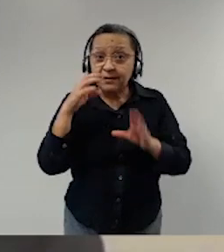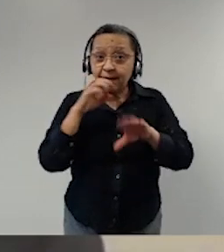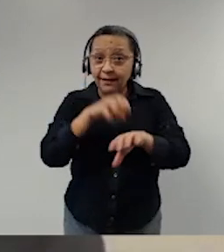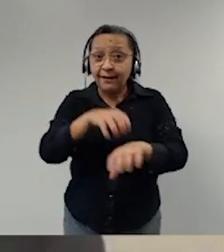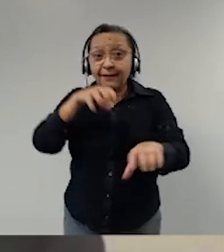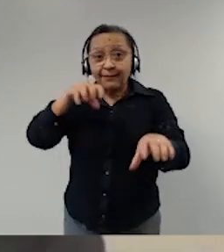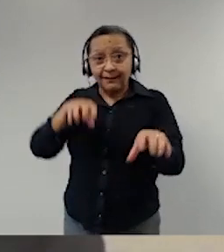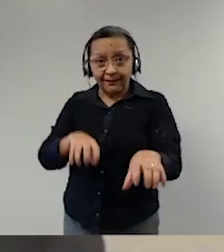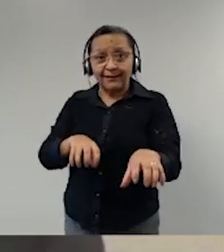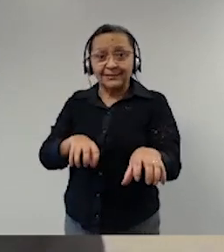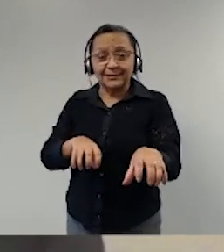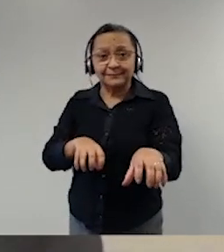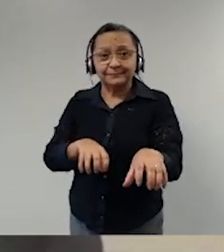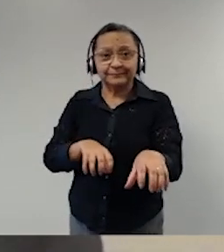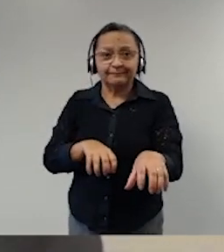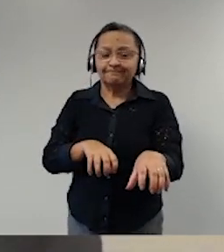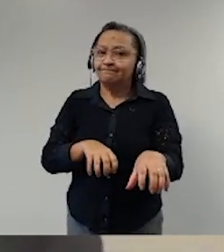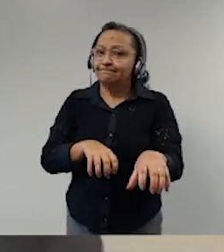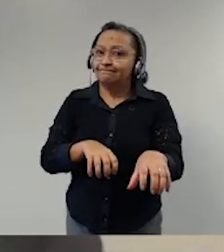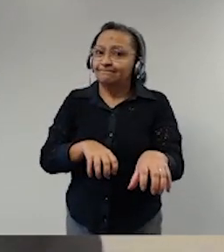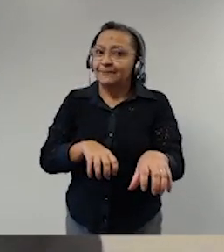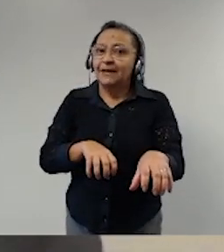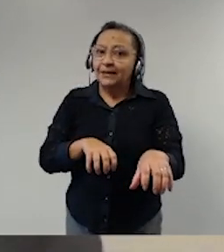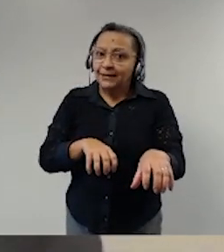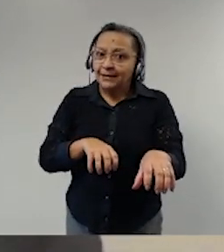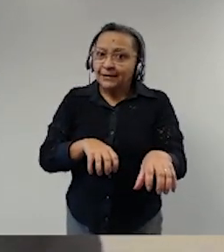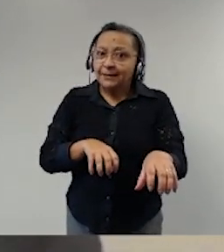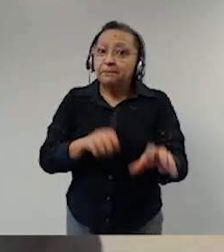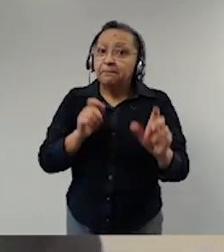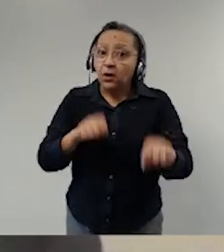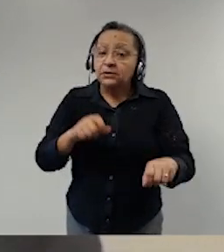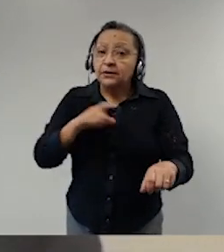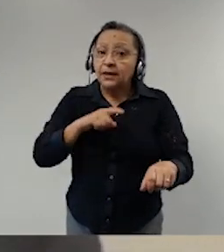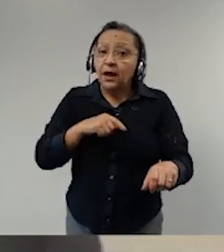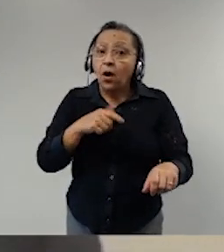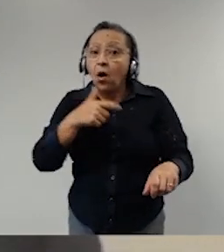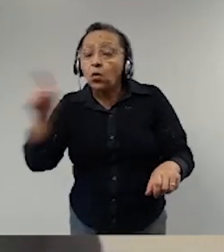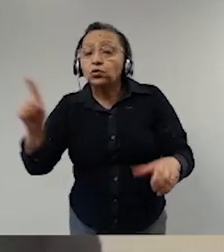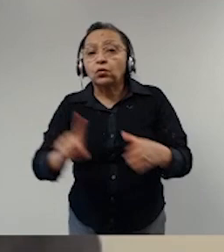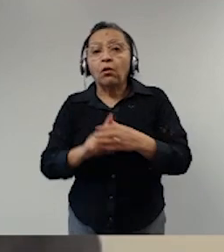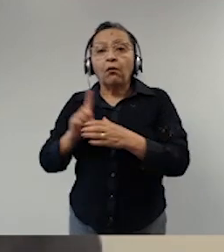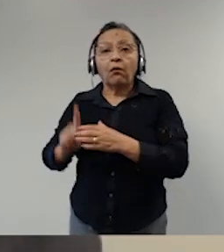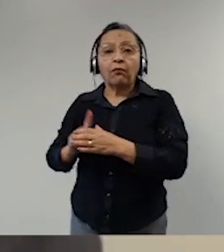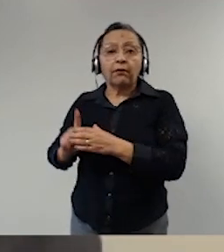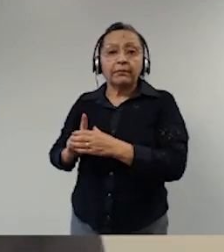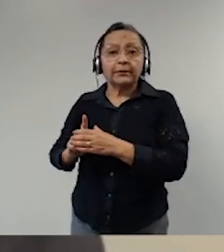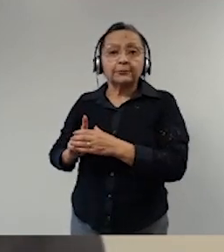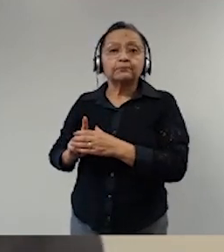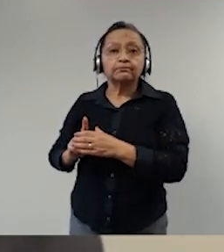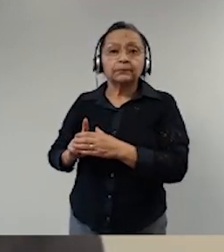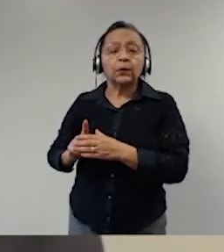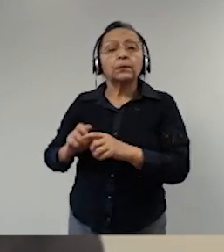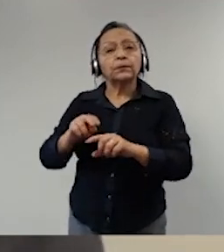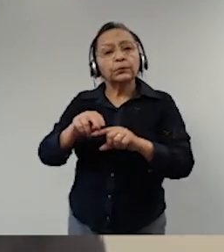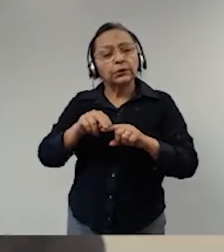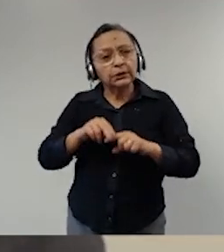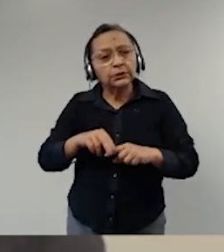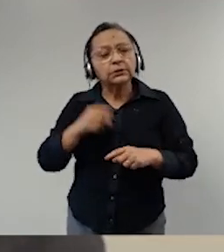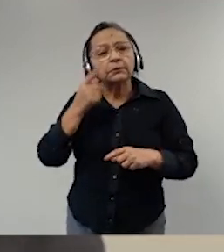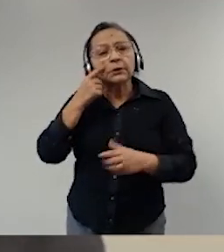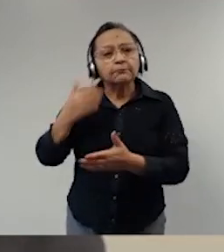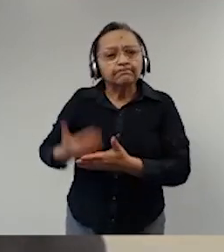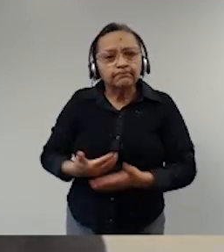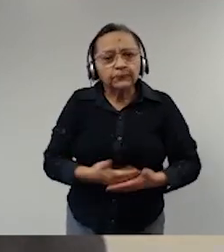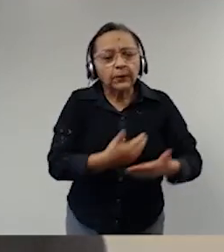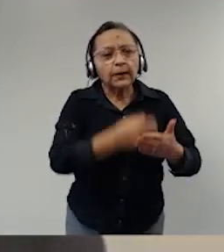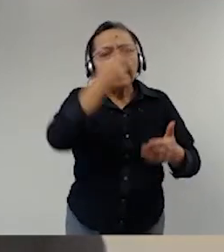casa, e se podemos ter outro confinamento, então precisamos de pessoas ainda melhores,